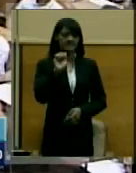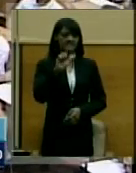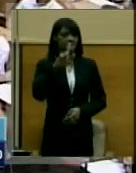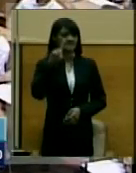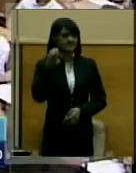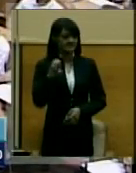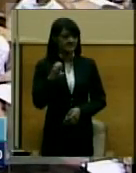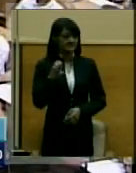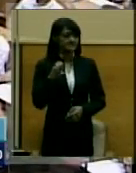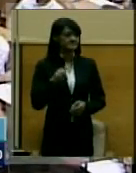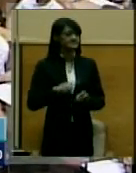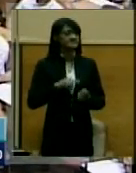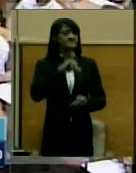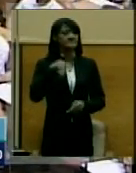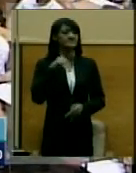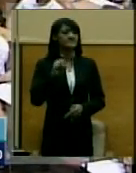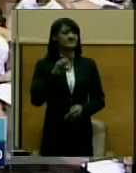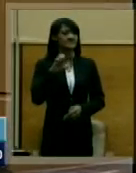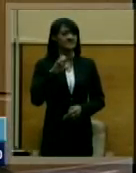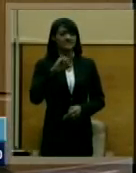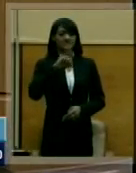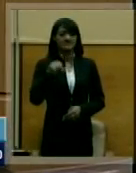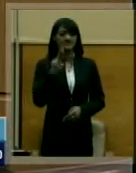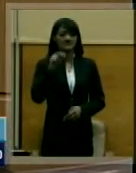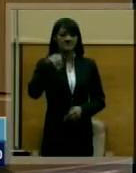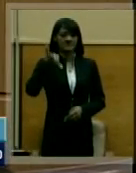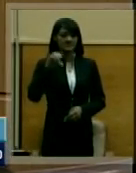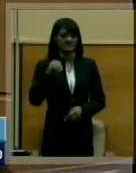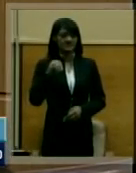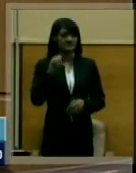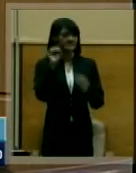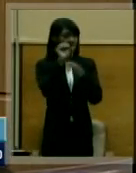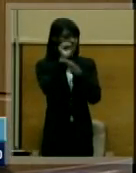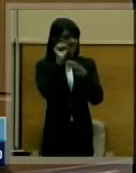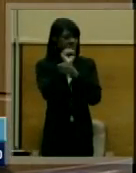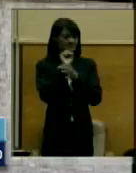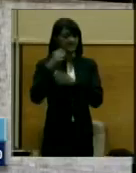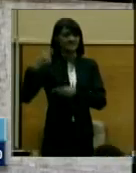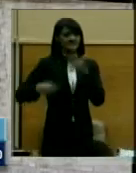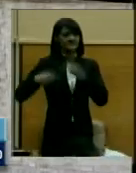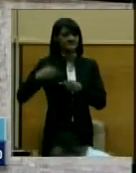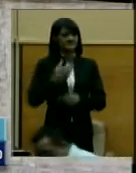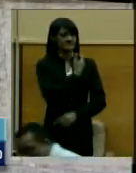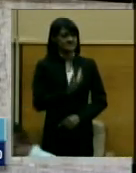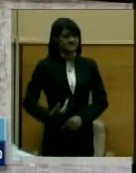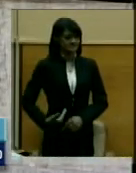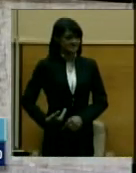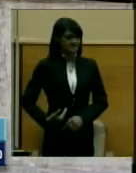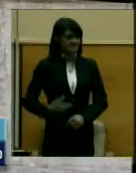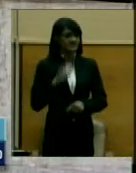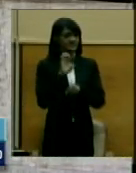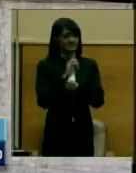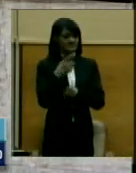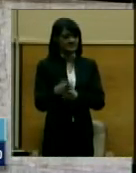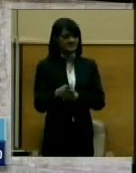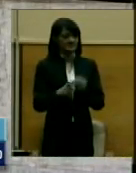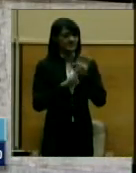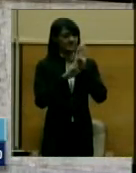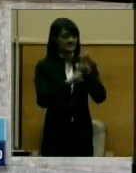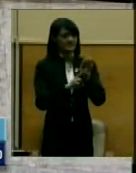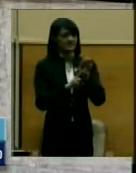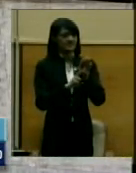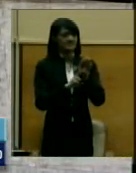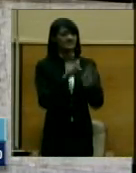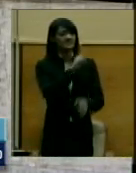Senhor José de Oliveira Júnior, assessor de Política de Desenvolvimento do Governo do Estado, neste ato representando o governador Jacques Barreto.